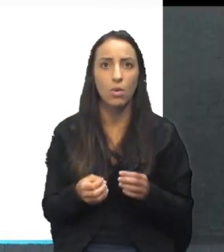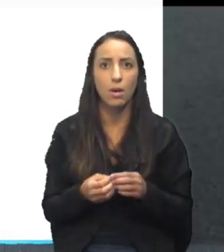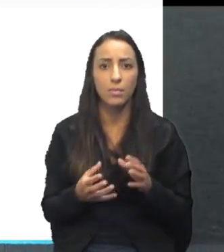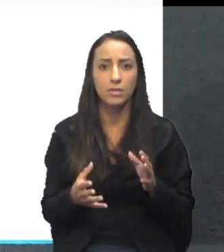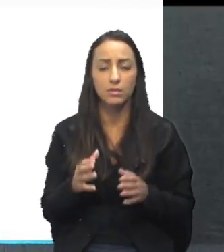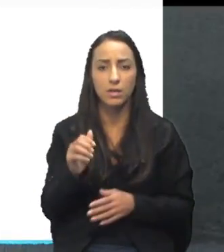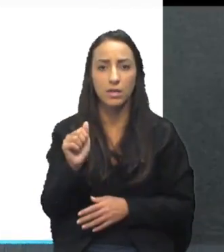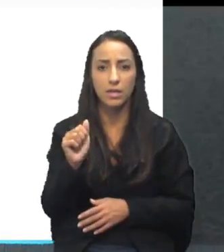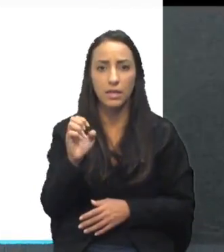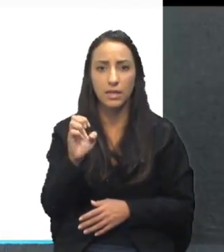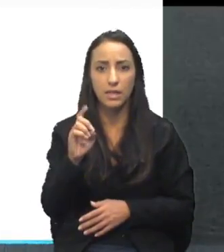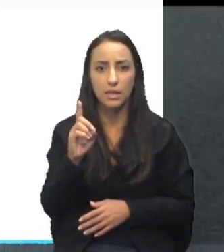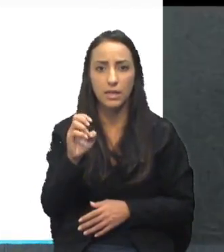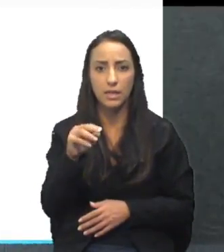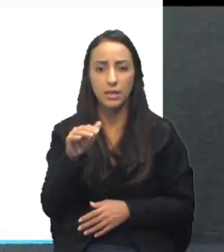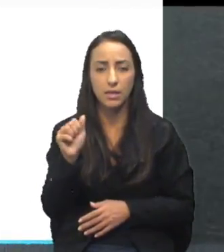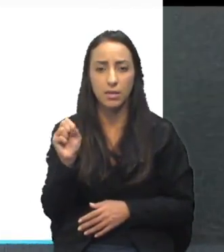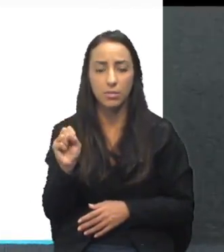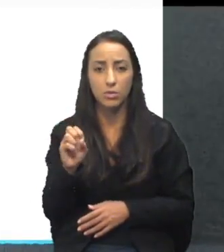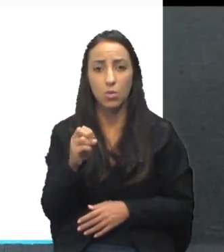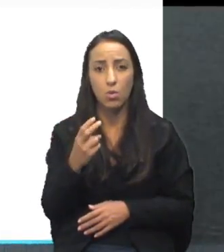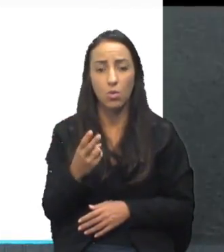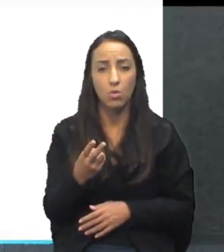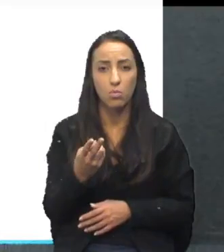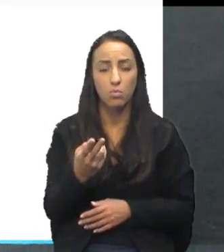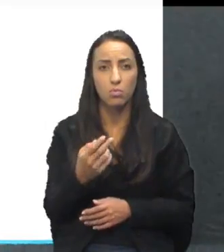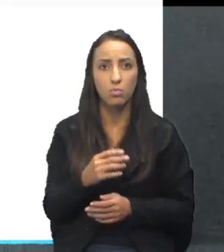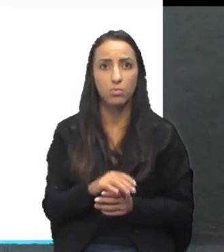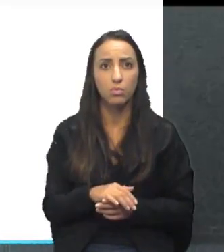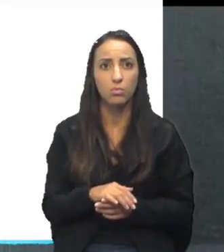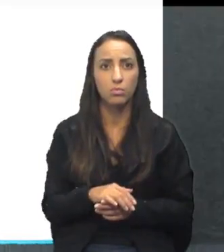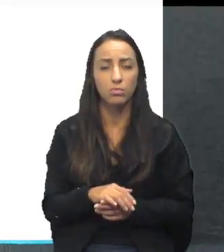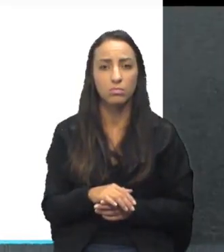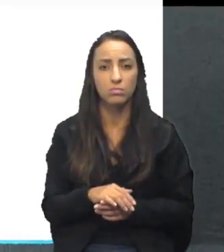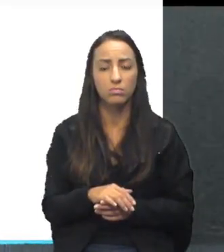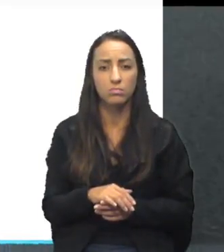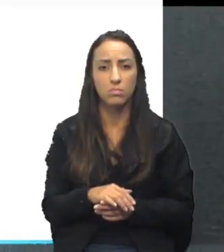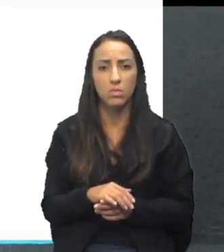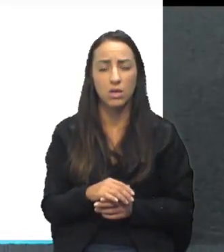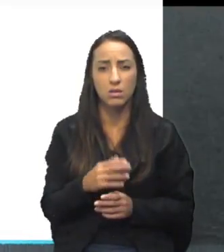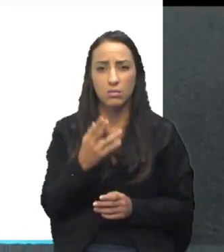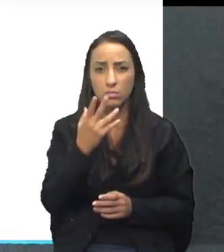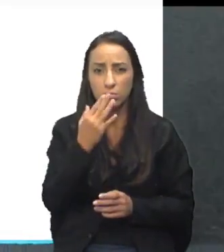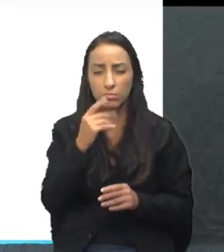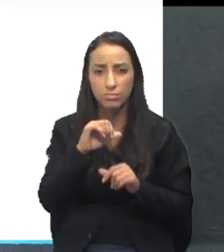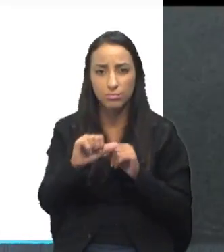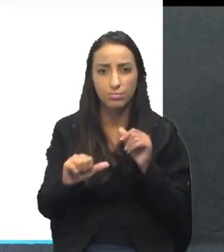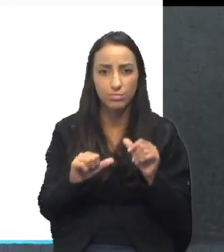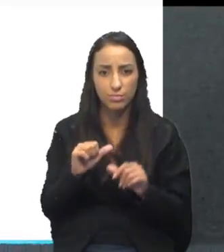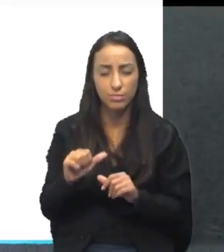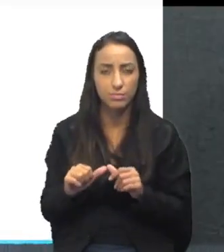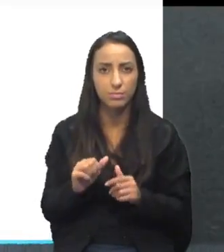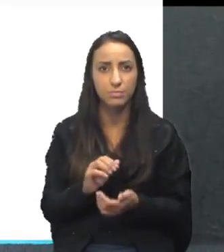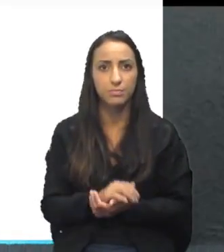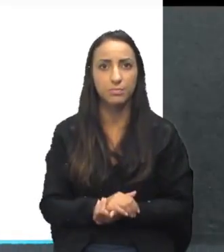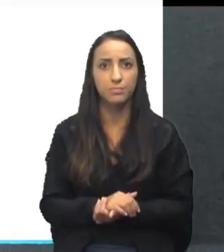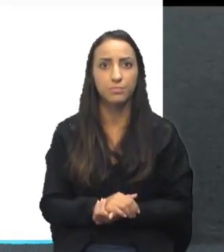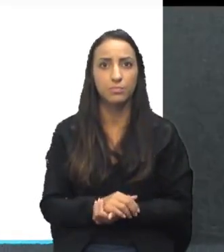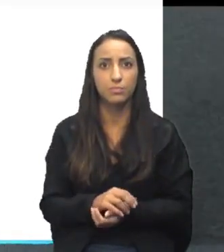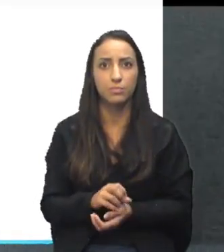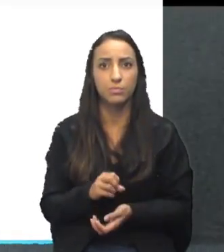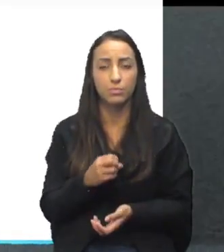edemas, descoloração, então, quando algumas regiões começam a mudar a coloração,